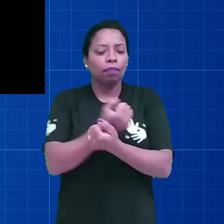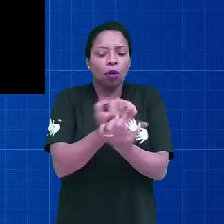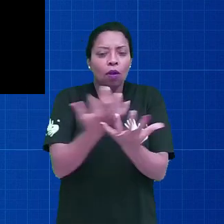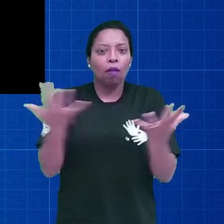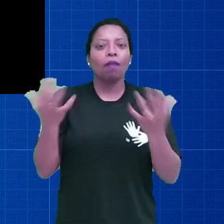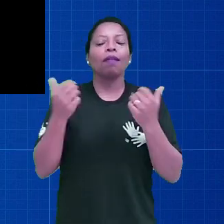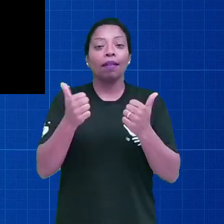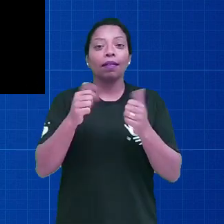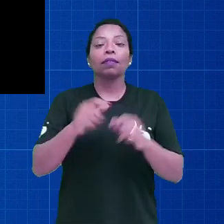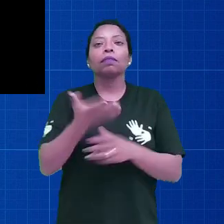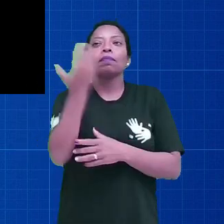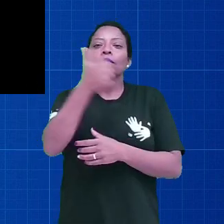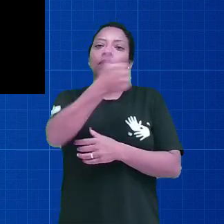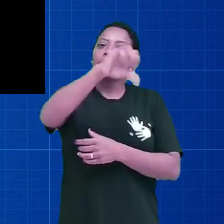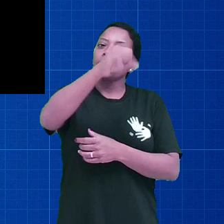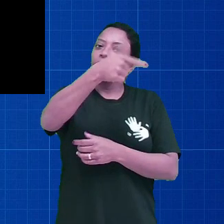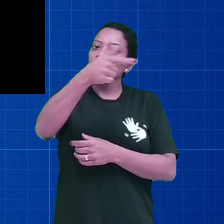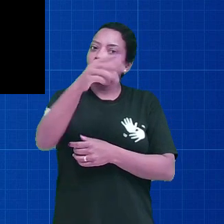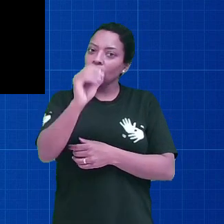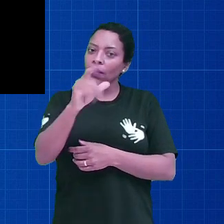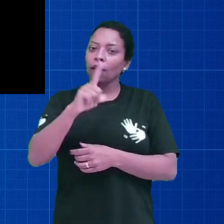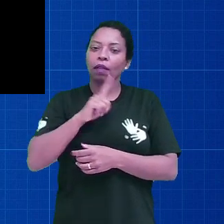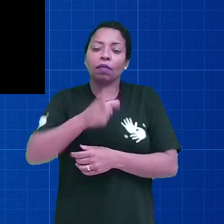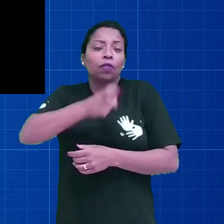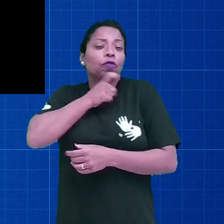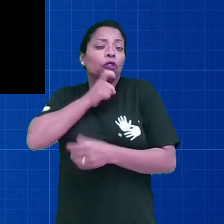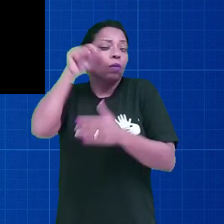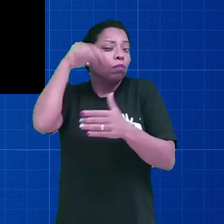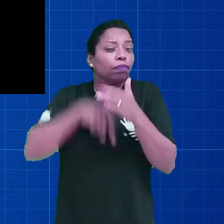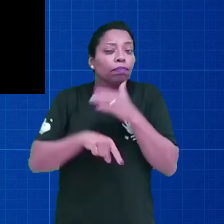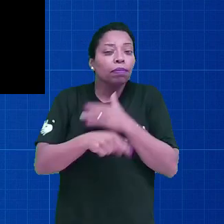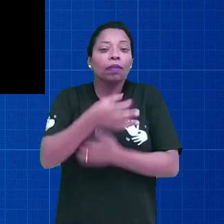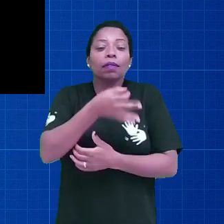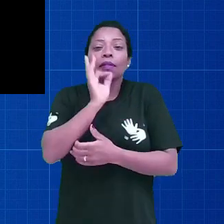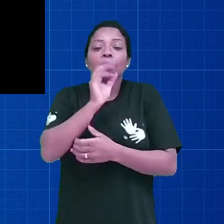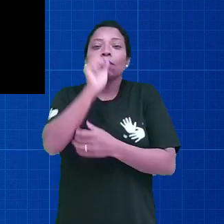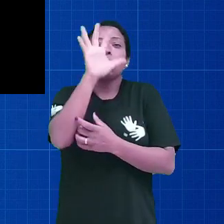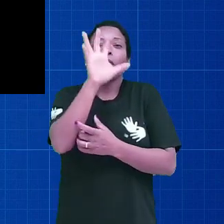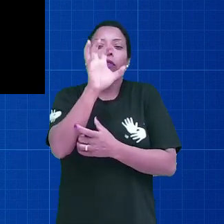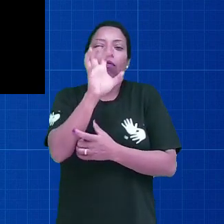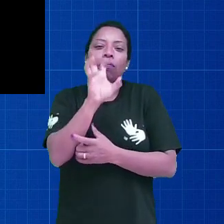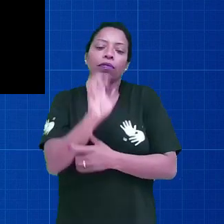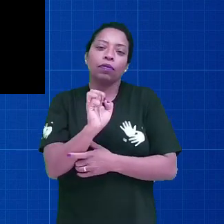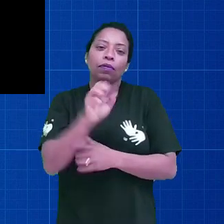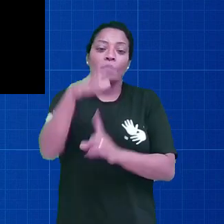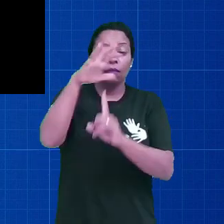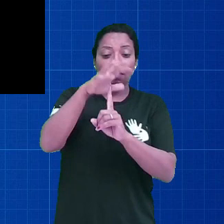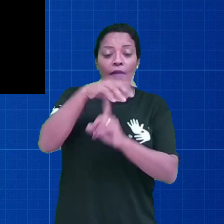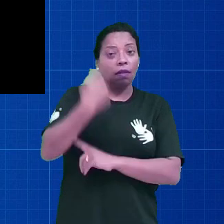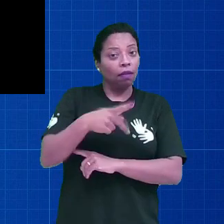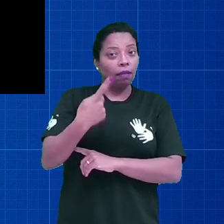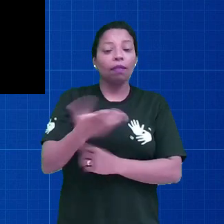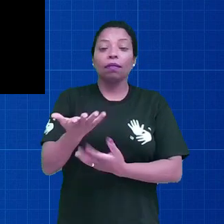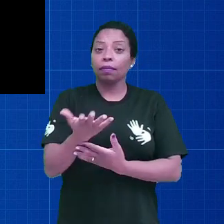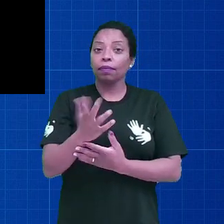década de 70, houve uma geada muito forte, que praticamente acabou com a produção de café no estado do Paraná.